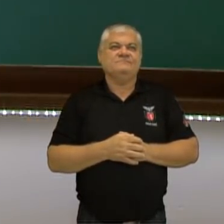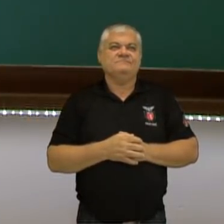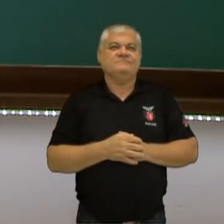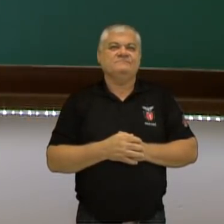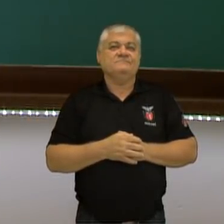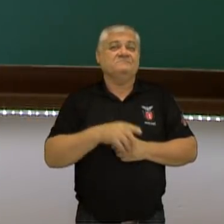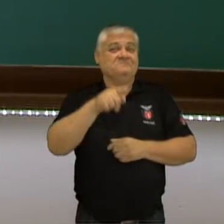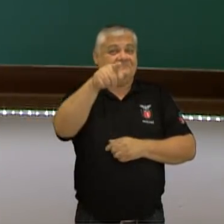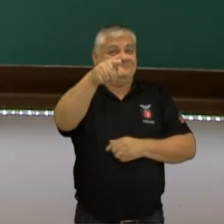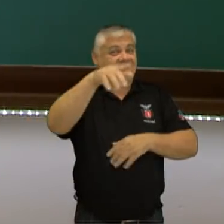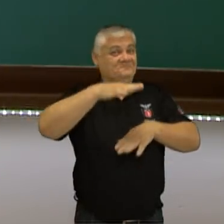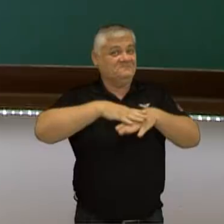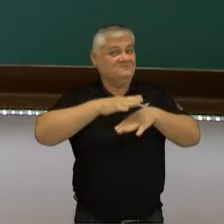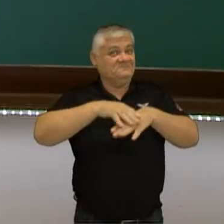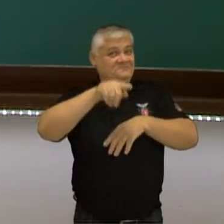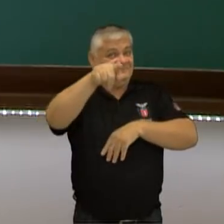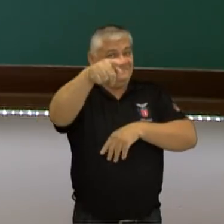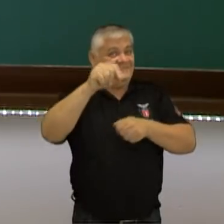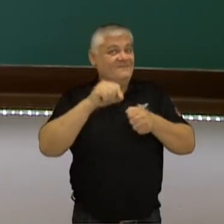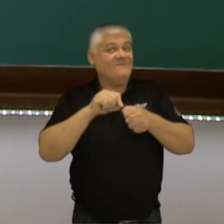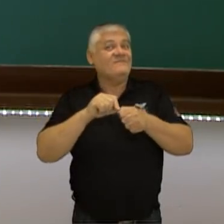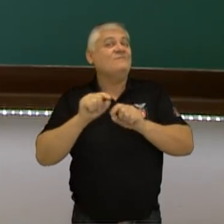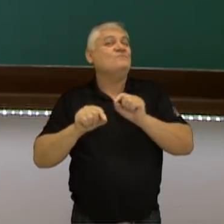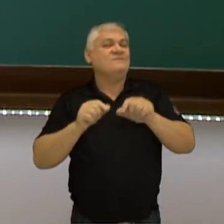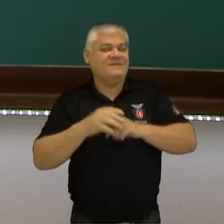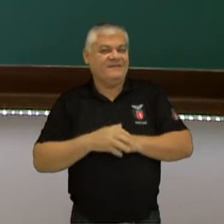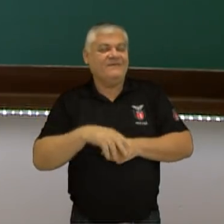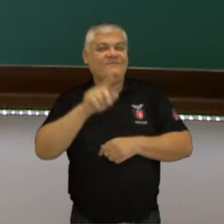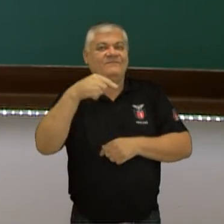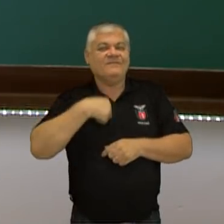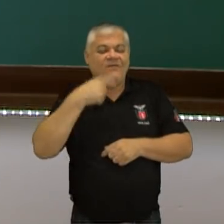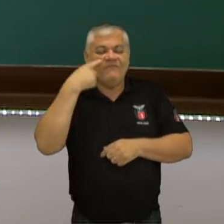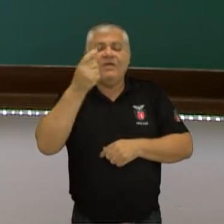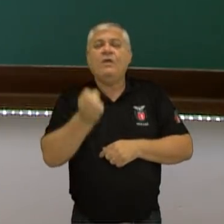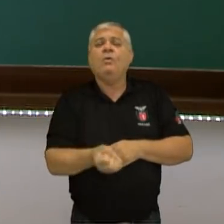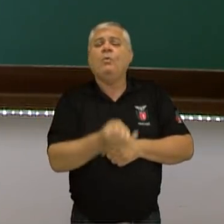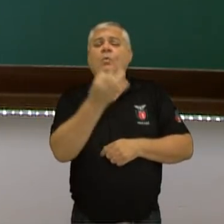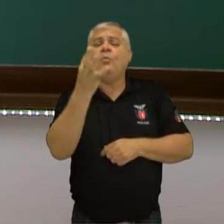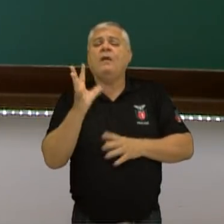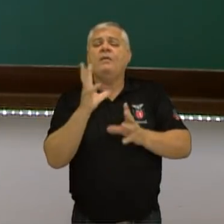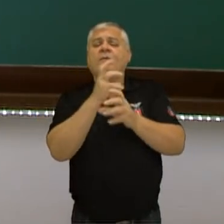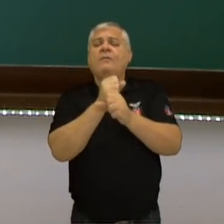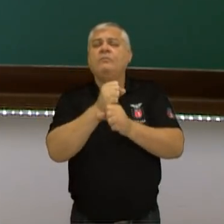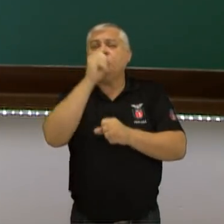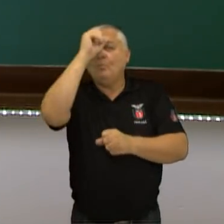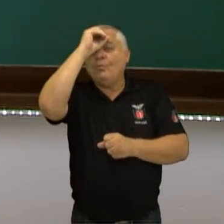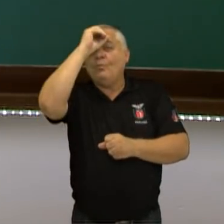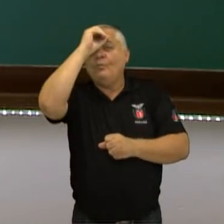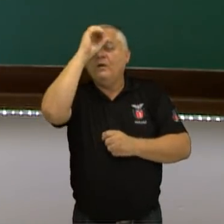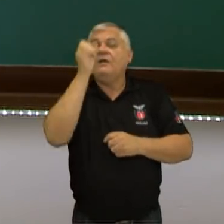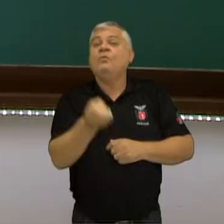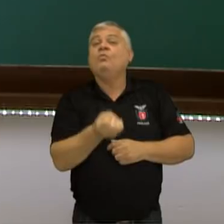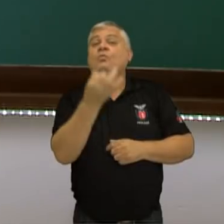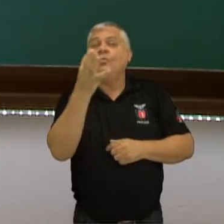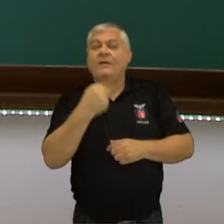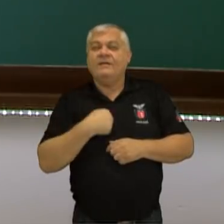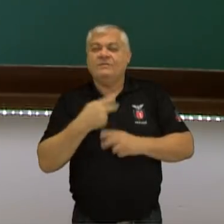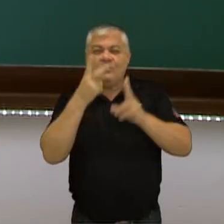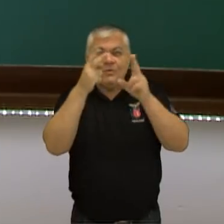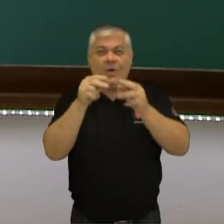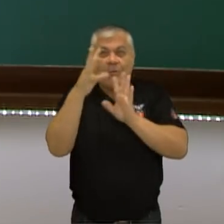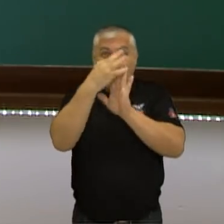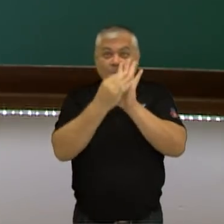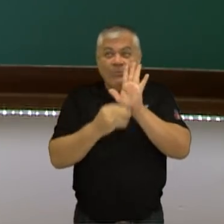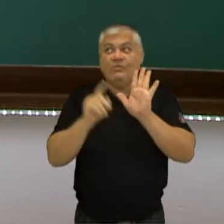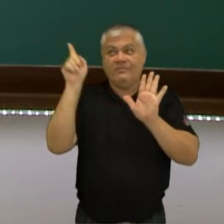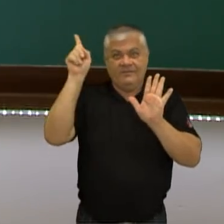É a sua vez. O que você vai fazer para mim? Você vai descobrir quantas pessoas não sabem ler. Repetindo esse processo aqui que a gente fez. Eu até já deixei ele